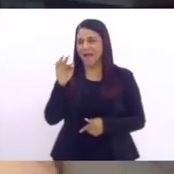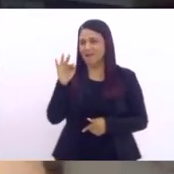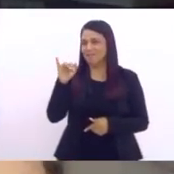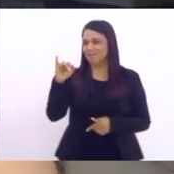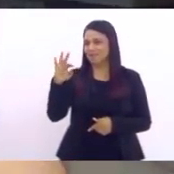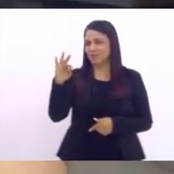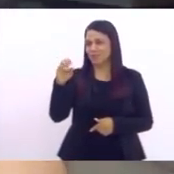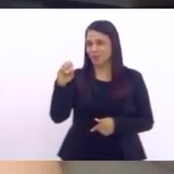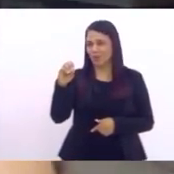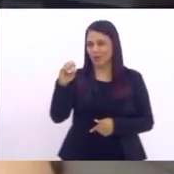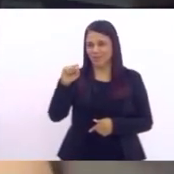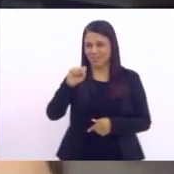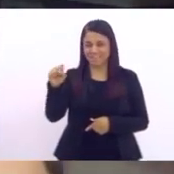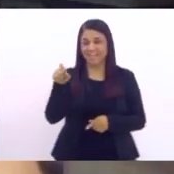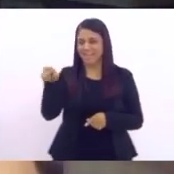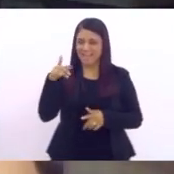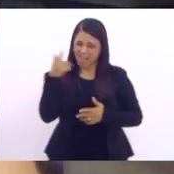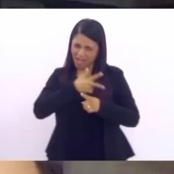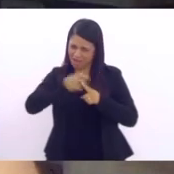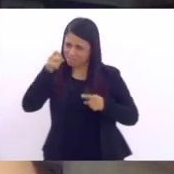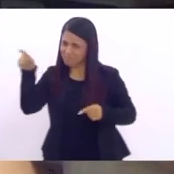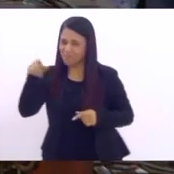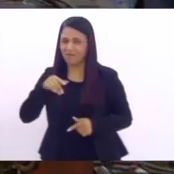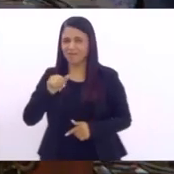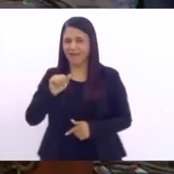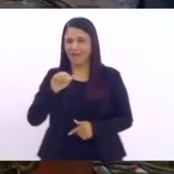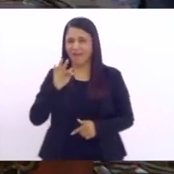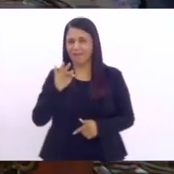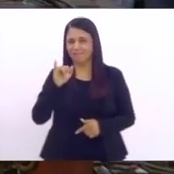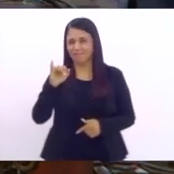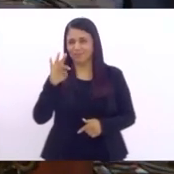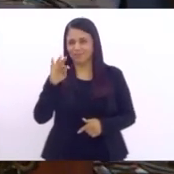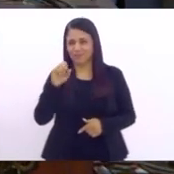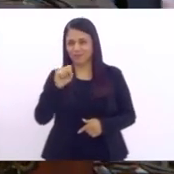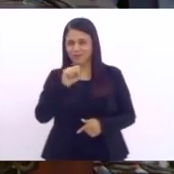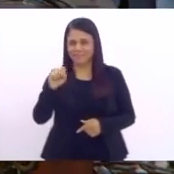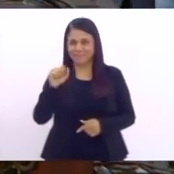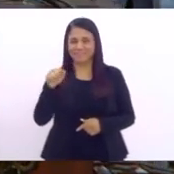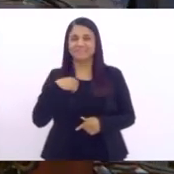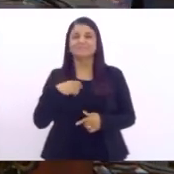aftosa. Presidente, presidente. Deputado Bruno Dauari.